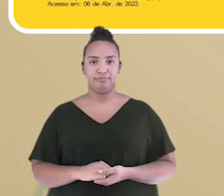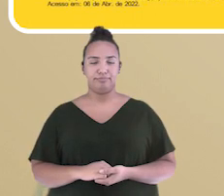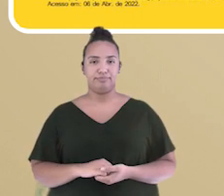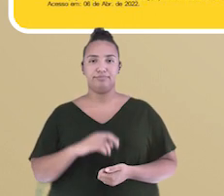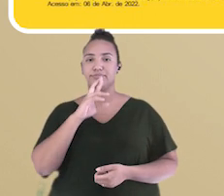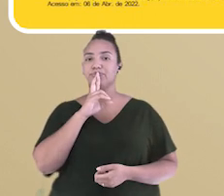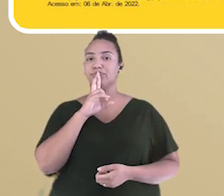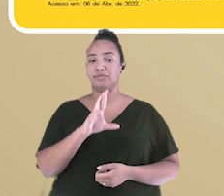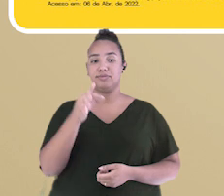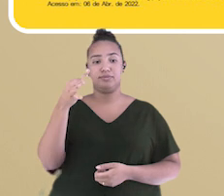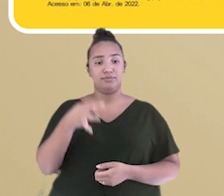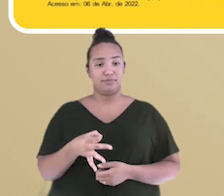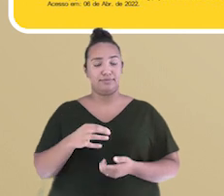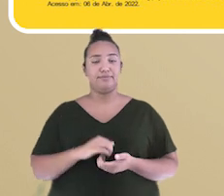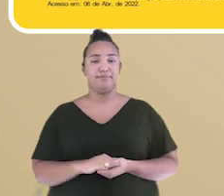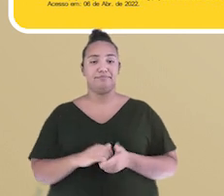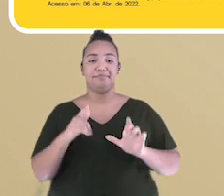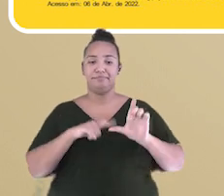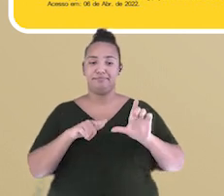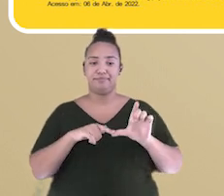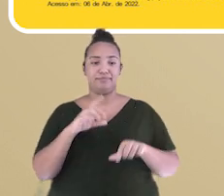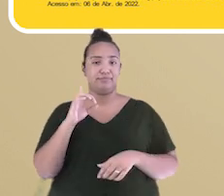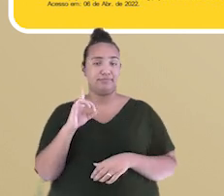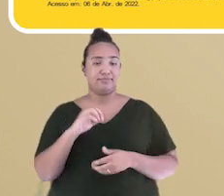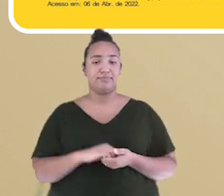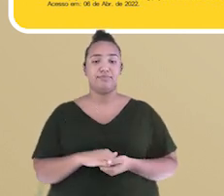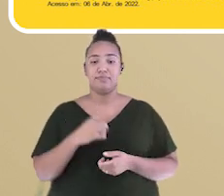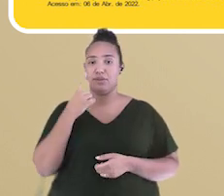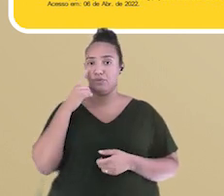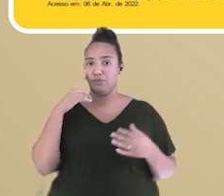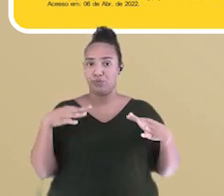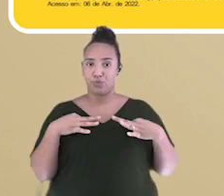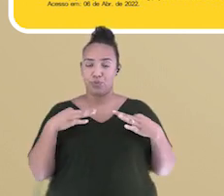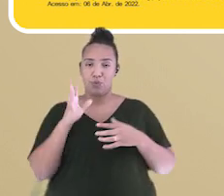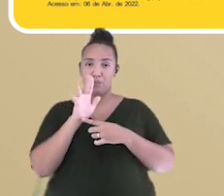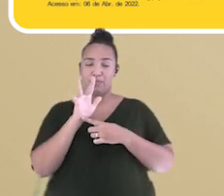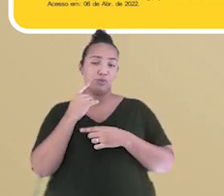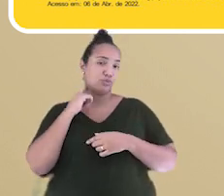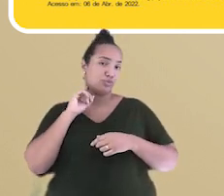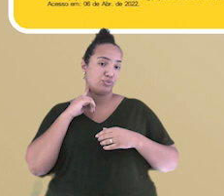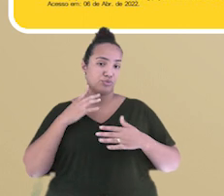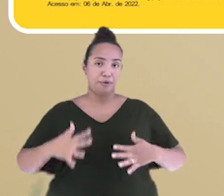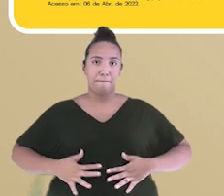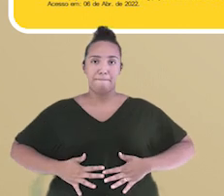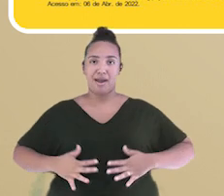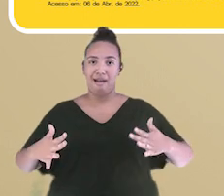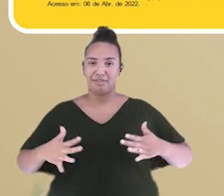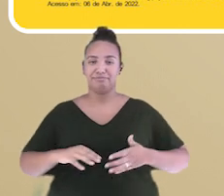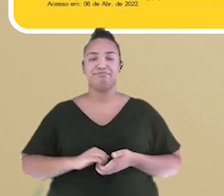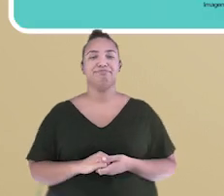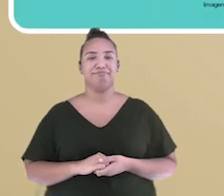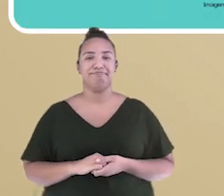A resposta da questão 3 é a letra D. Ele viu as marcas das mãos sujas do Cascão na roupa